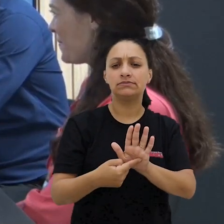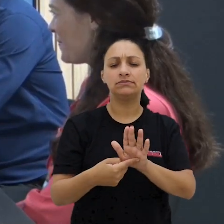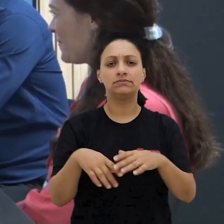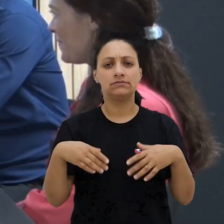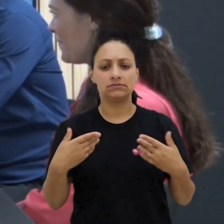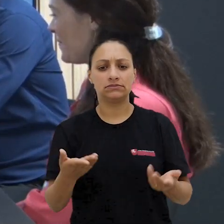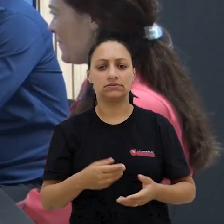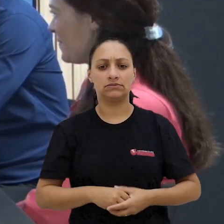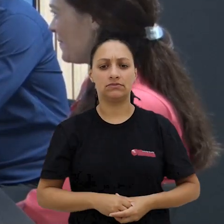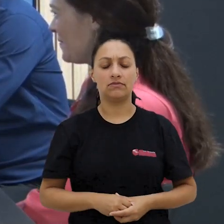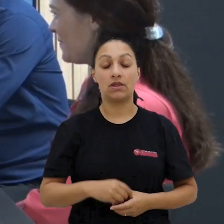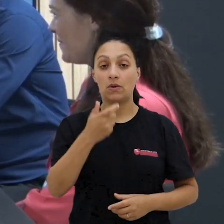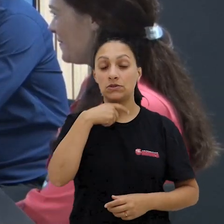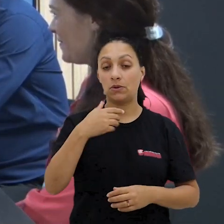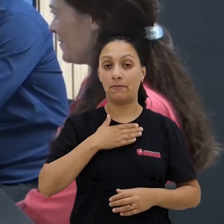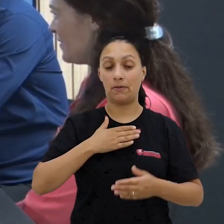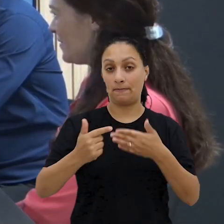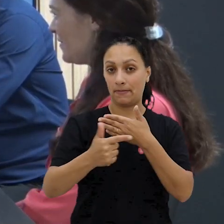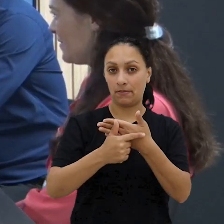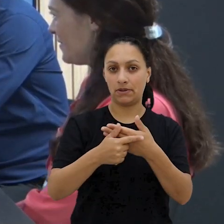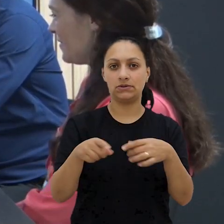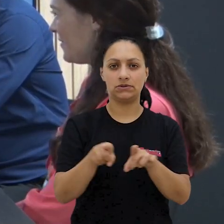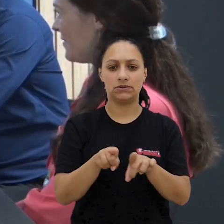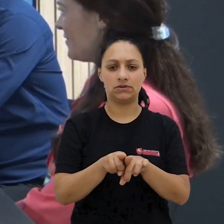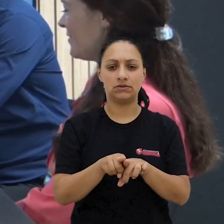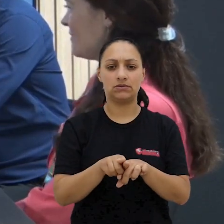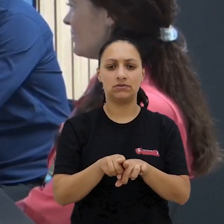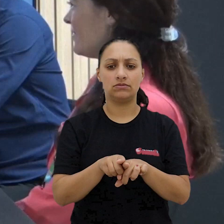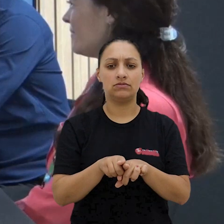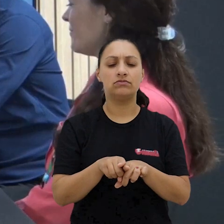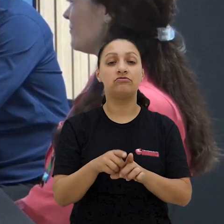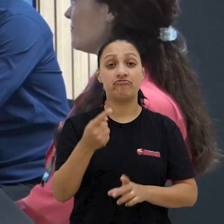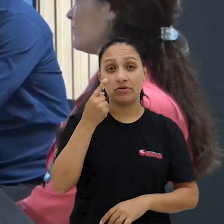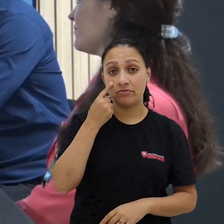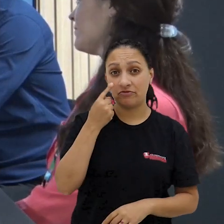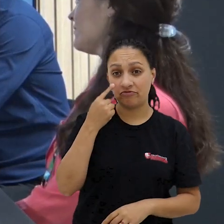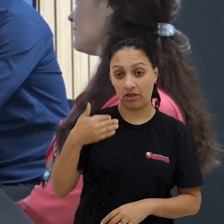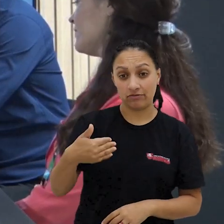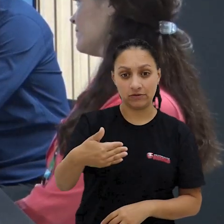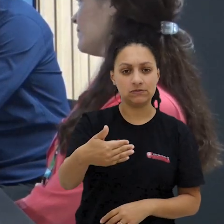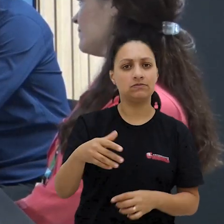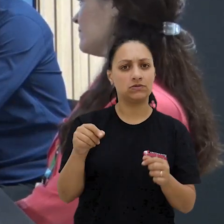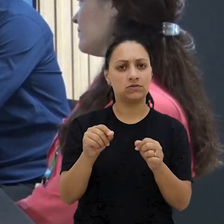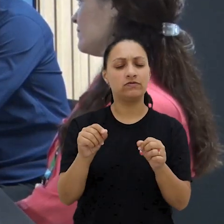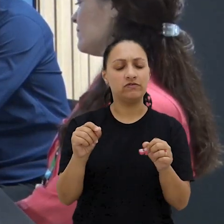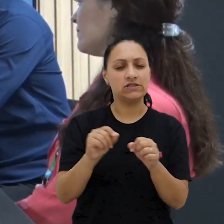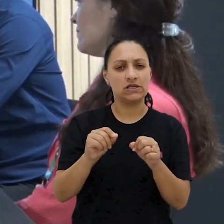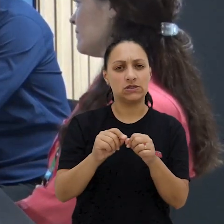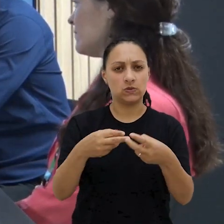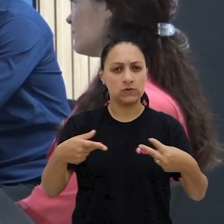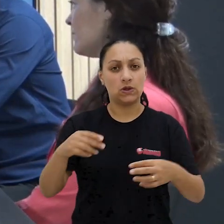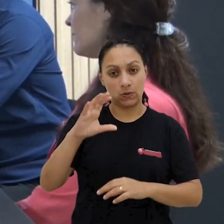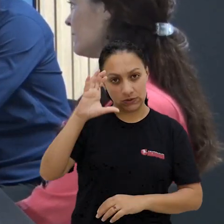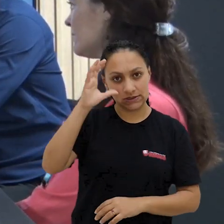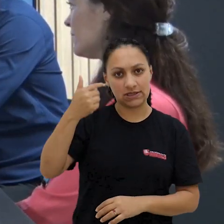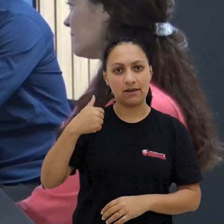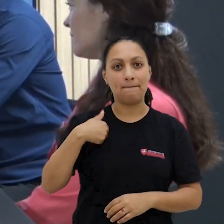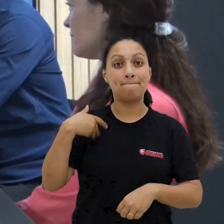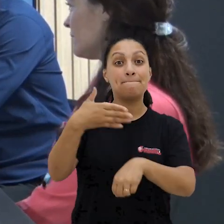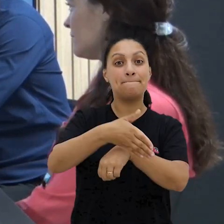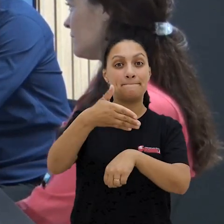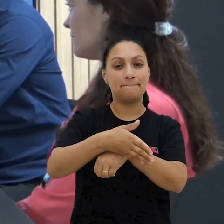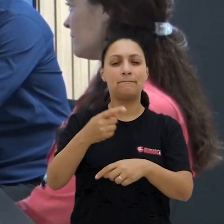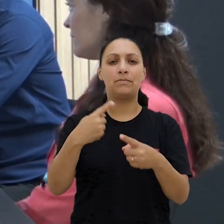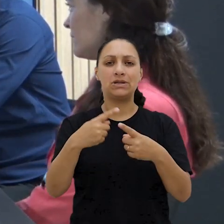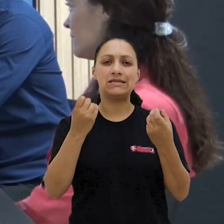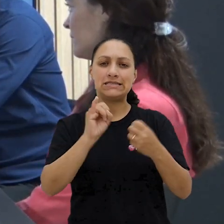minha culpa aqui, porque acho que é o meu papel aqui chamar flags, tipo, vamos fazer as coisas acontecer, vamos participar. Porque se a gente quer